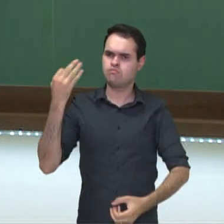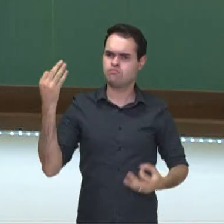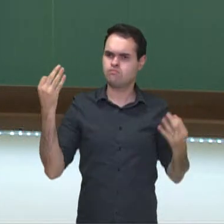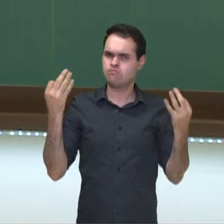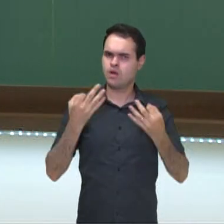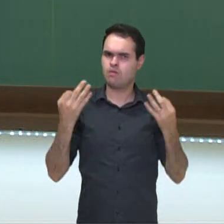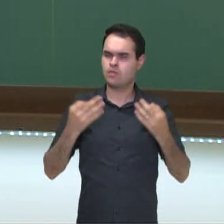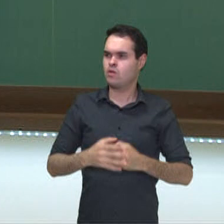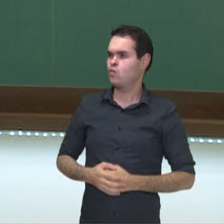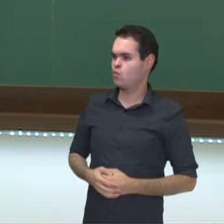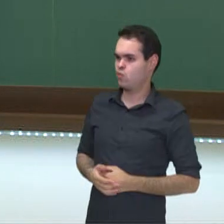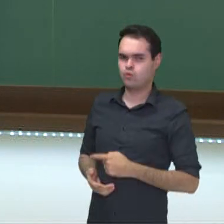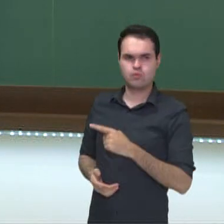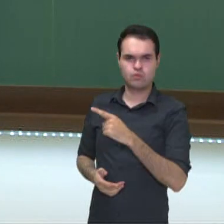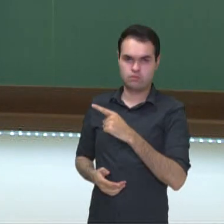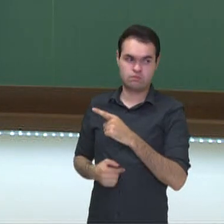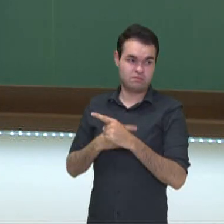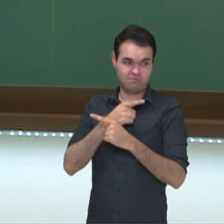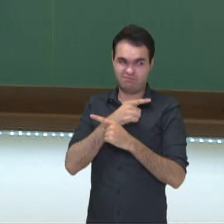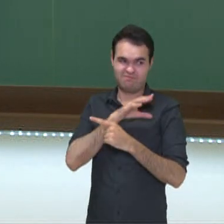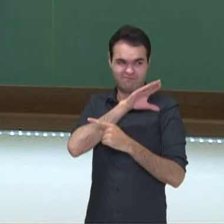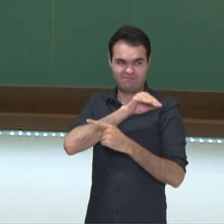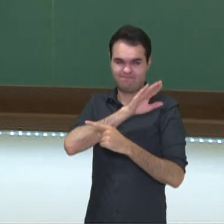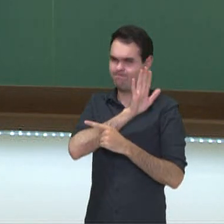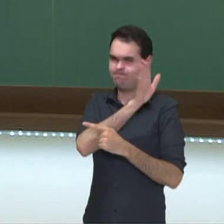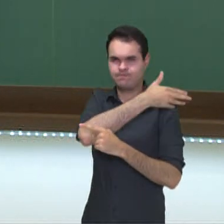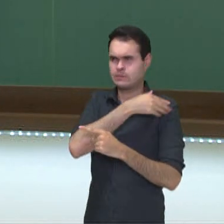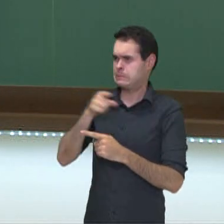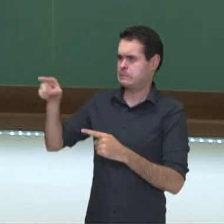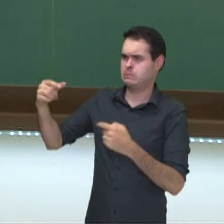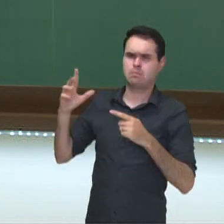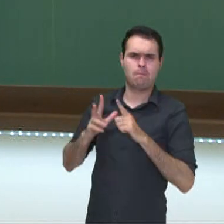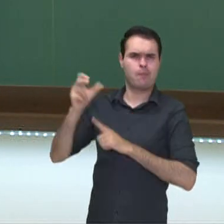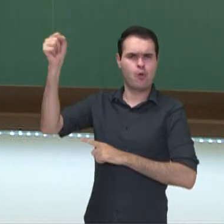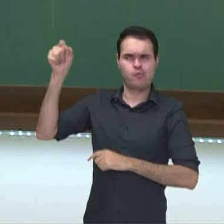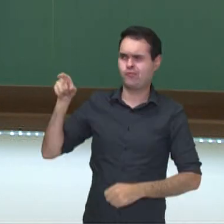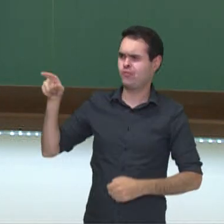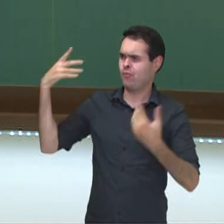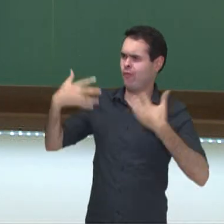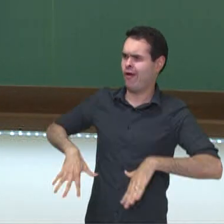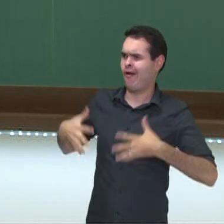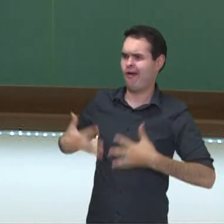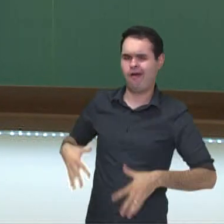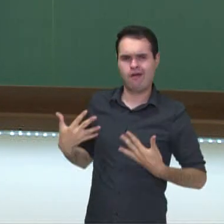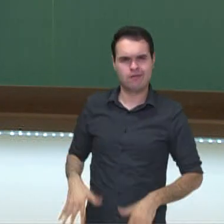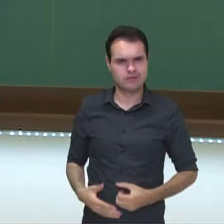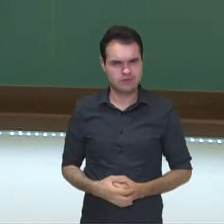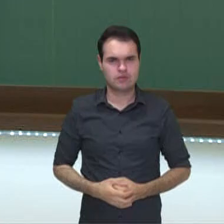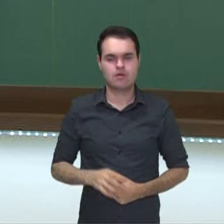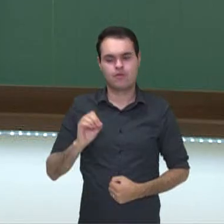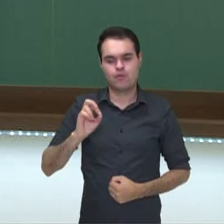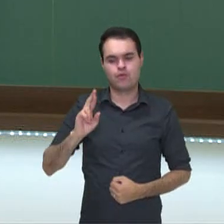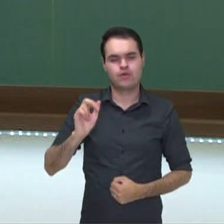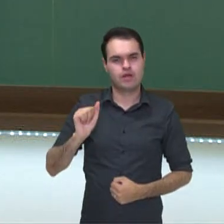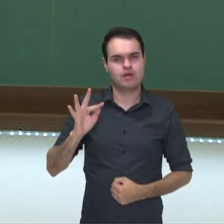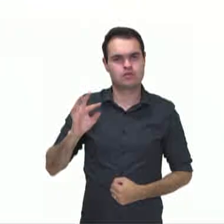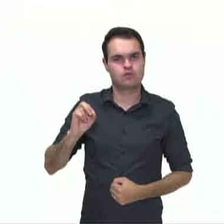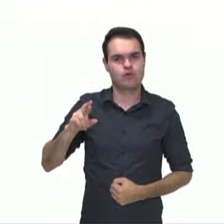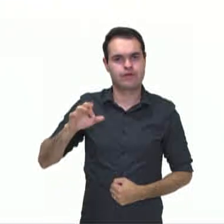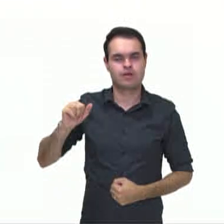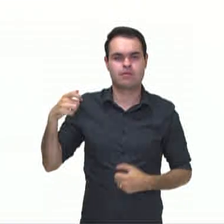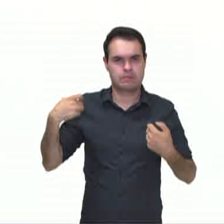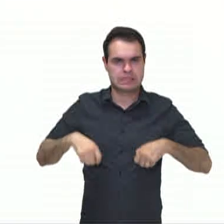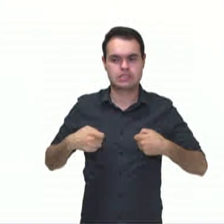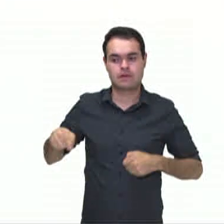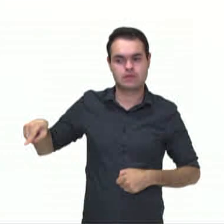quem acabava ganhando os debates políticos. Nesse sentido, a oratória era uma habilidade necessária. A